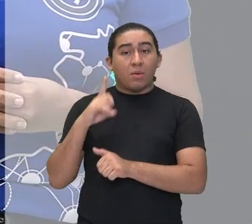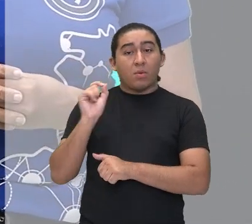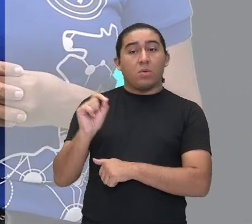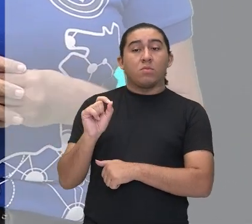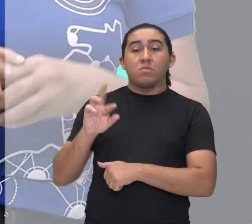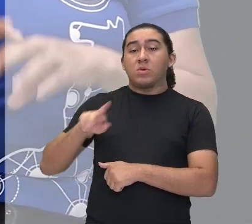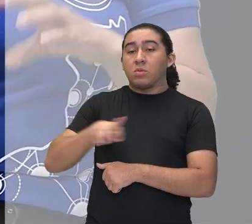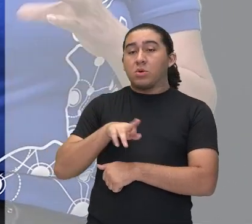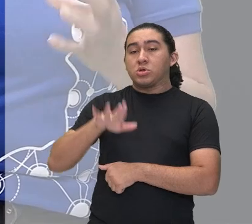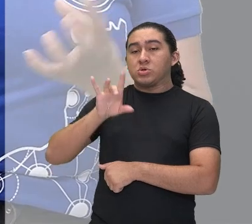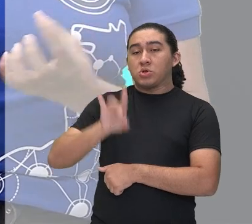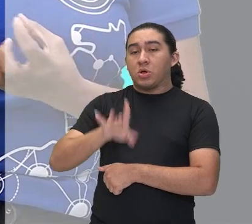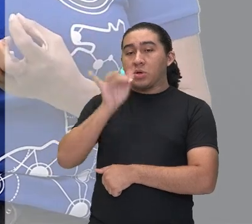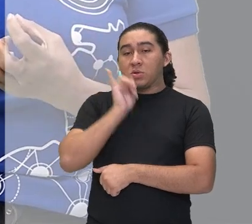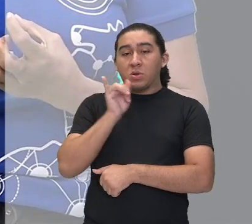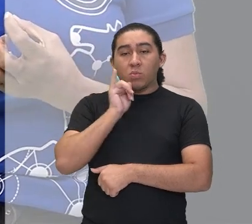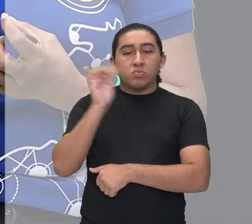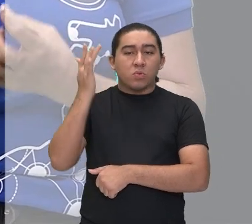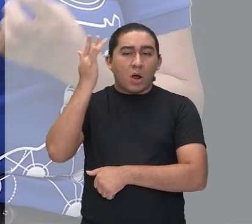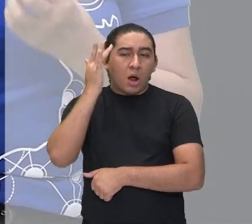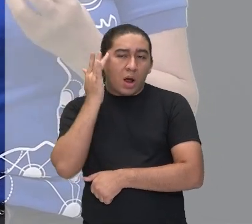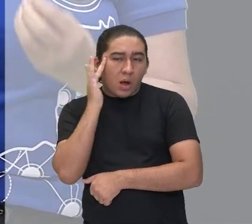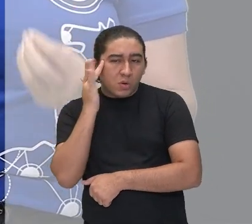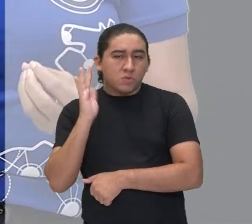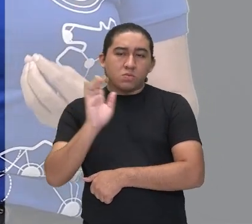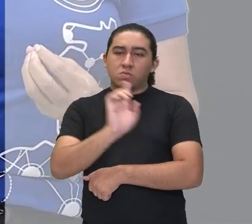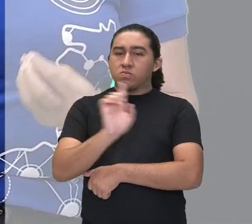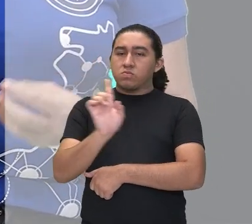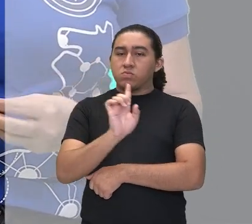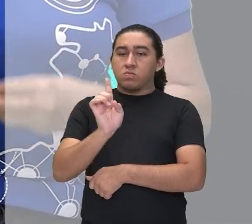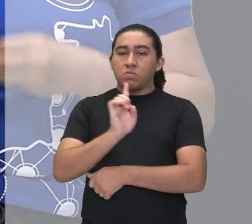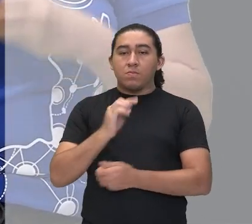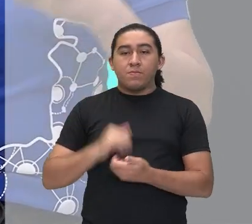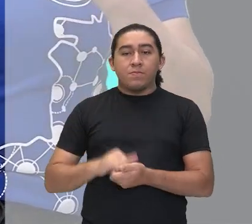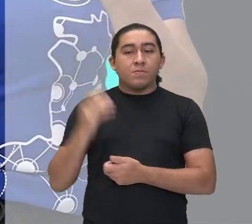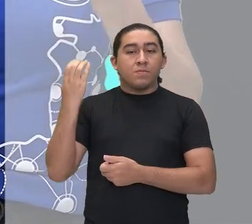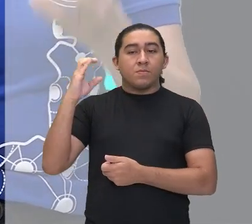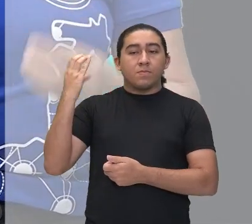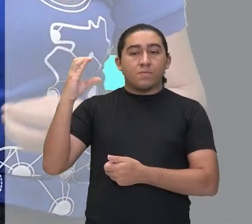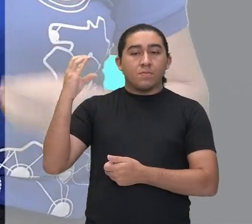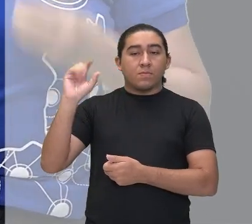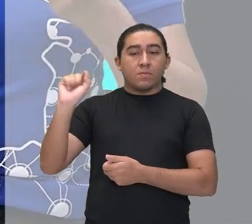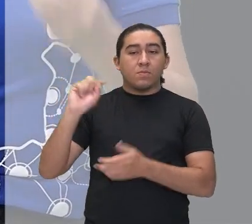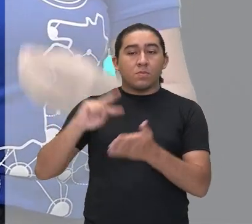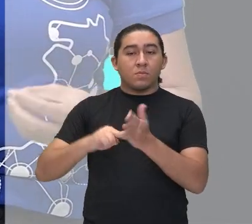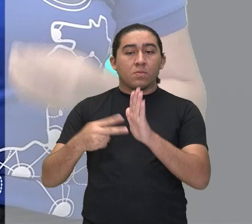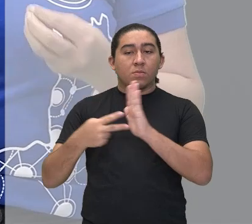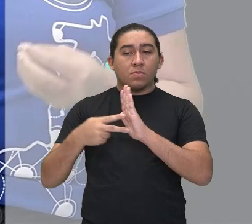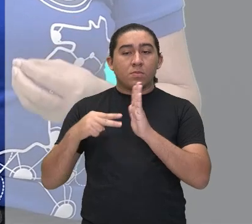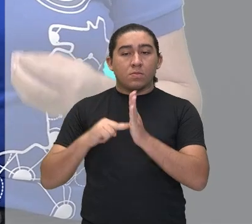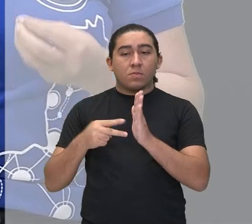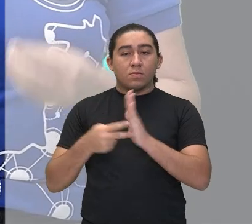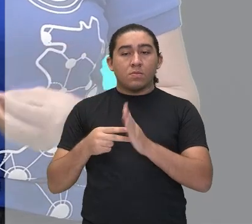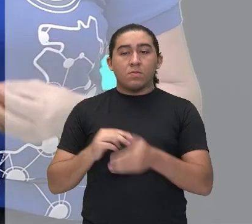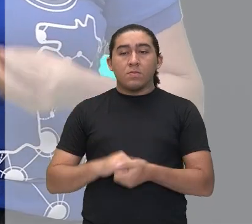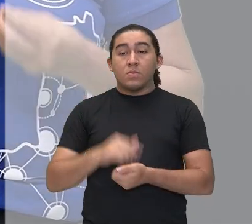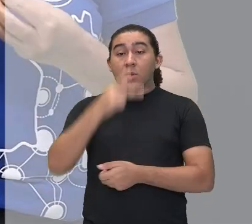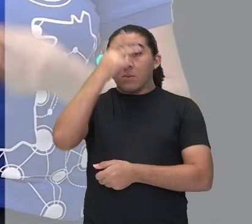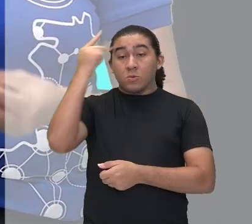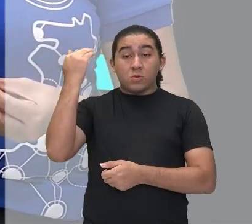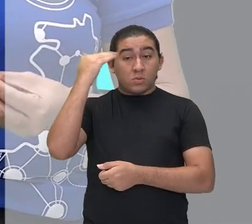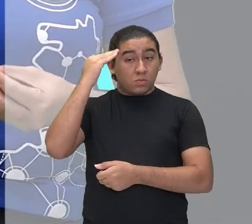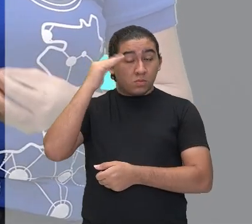falar mais em achismos, né? Ciência, você vai entender que